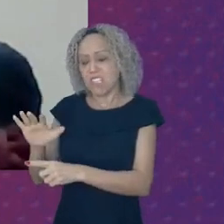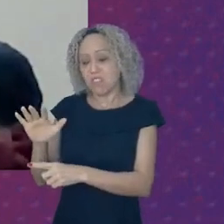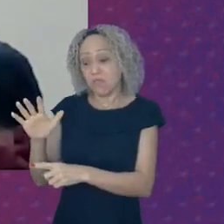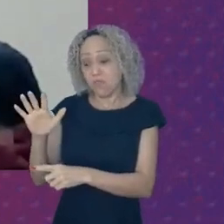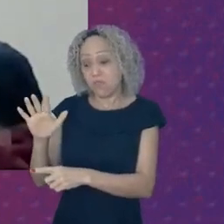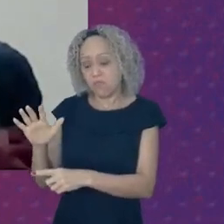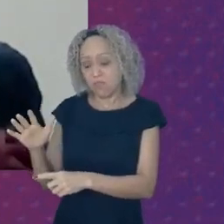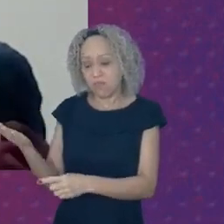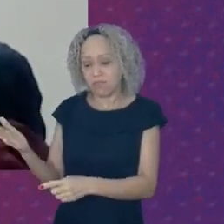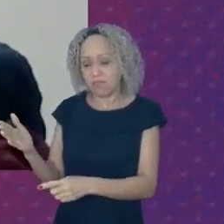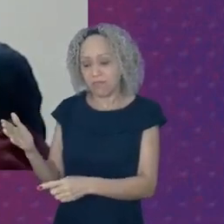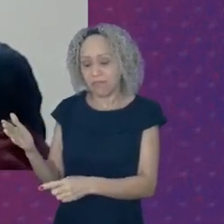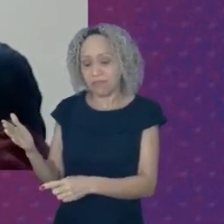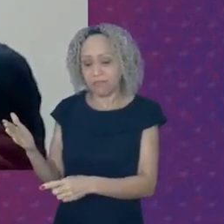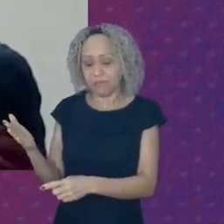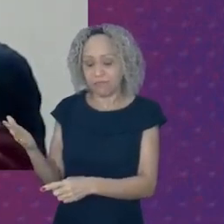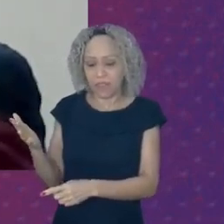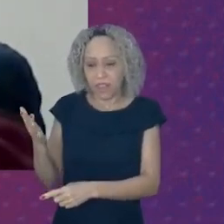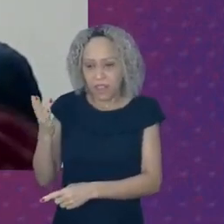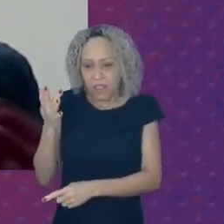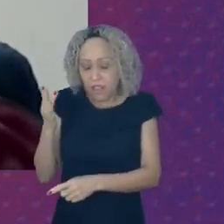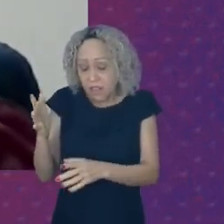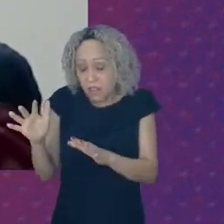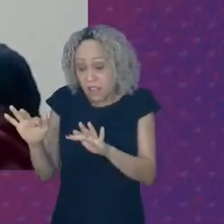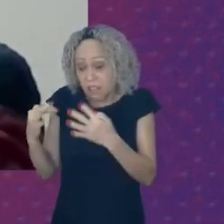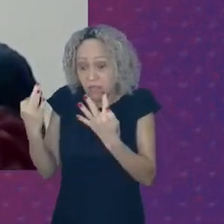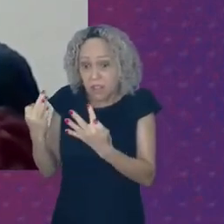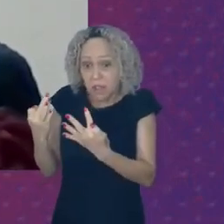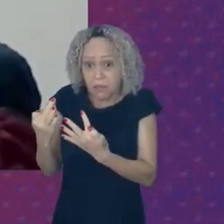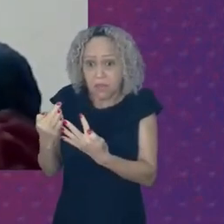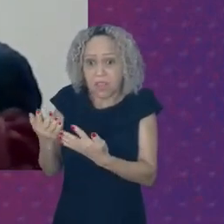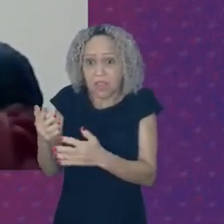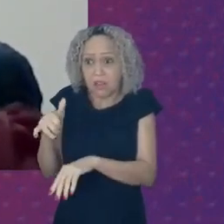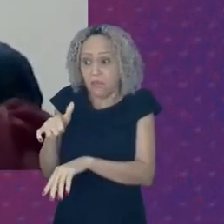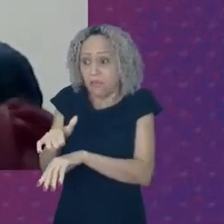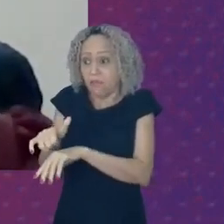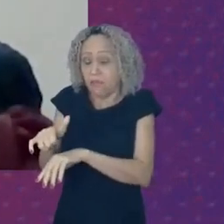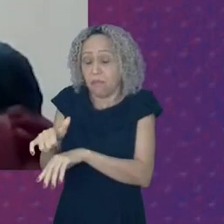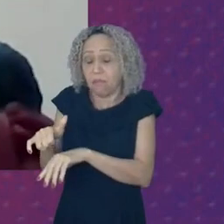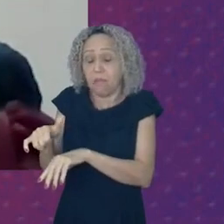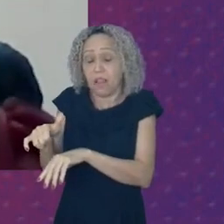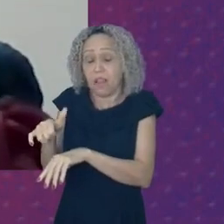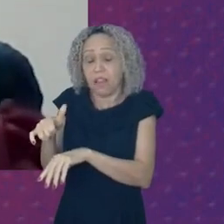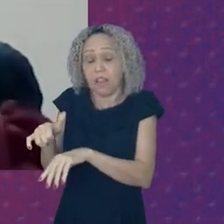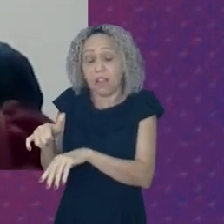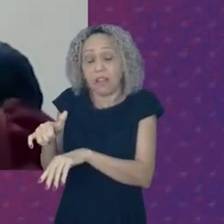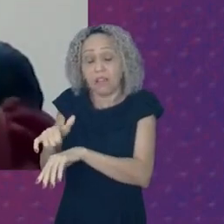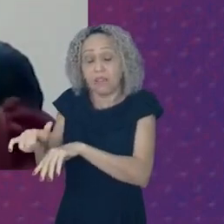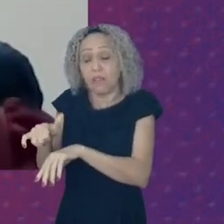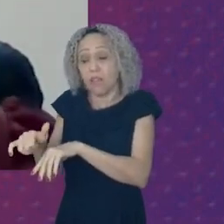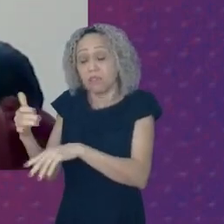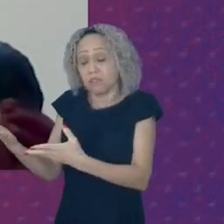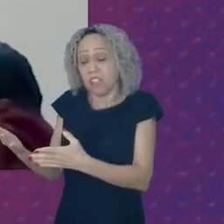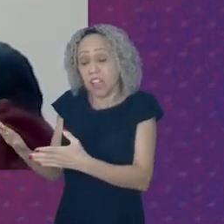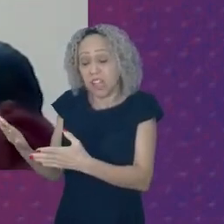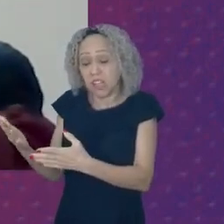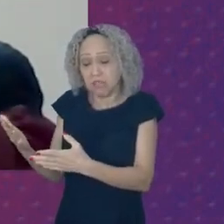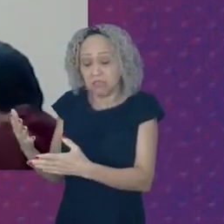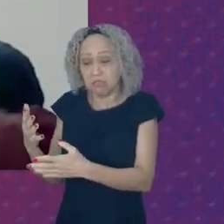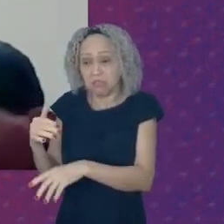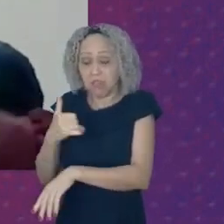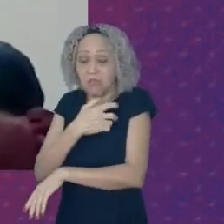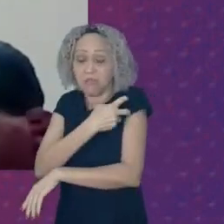é que foi um incentivo, mas as famílias elas acabaram não se preocupando tanto em acompanhar os filhos no que